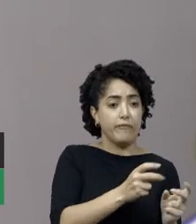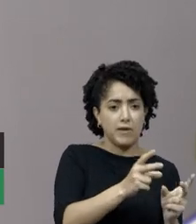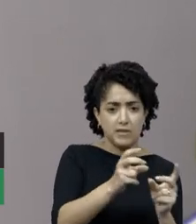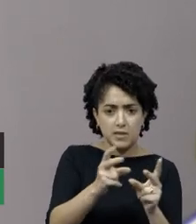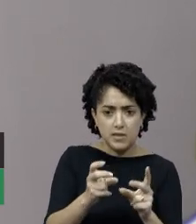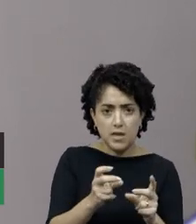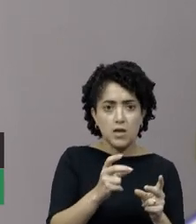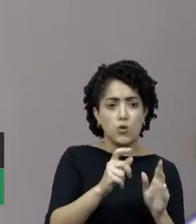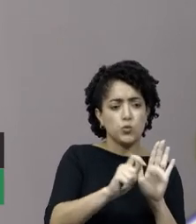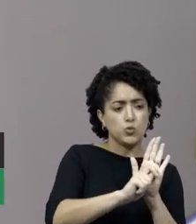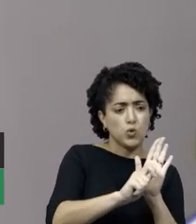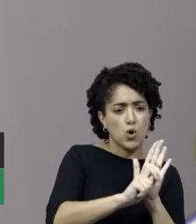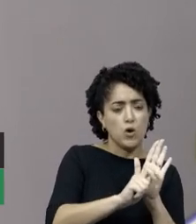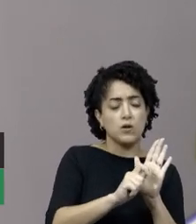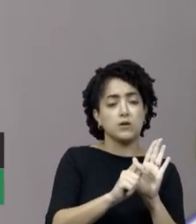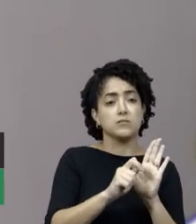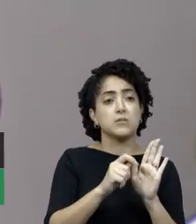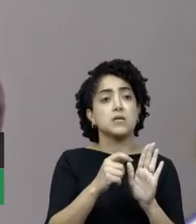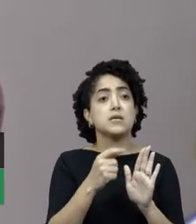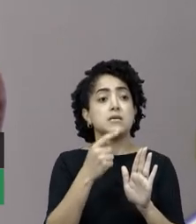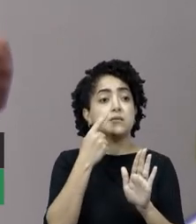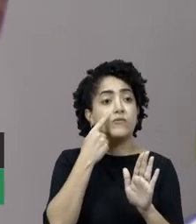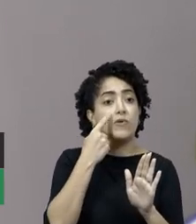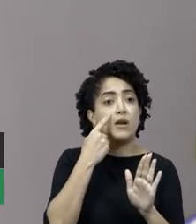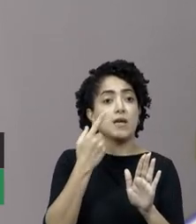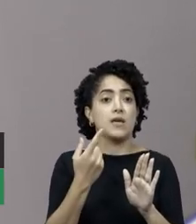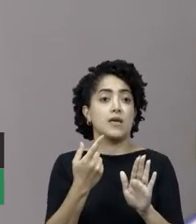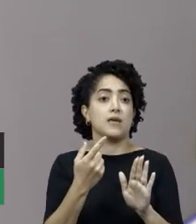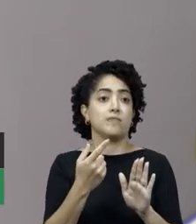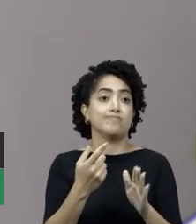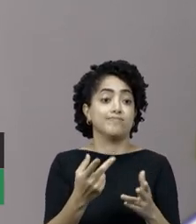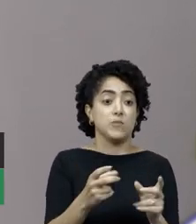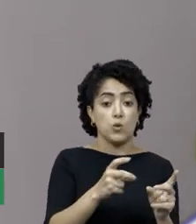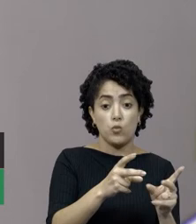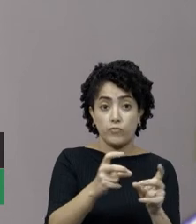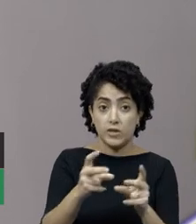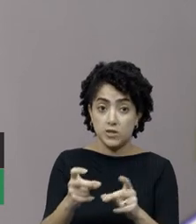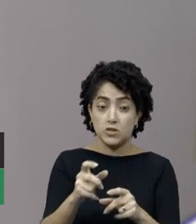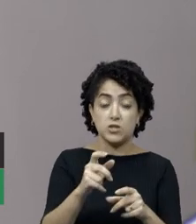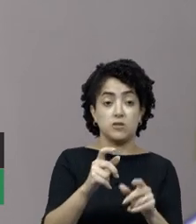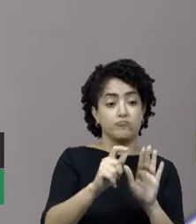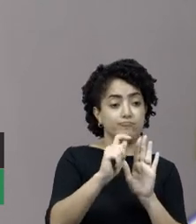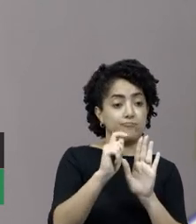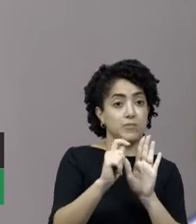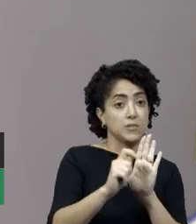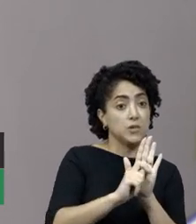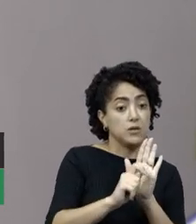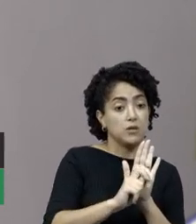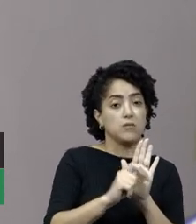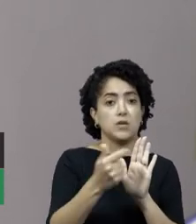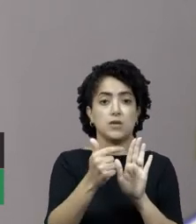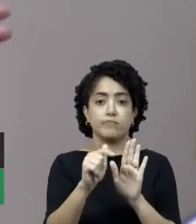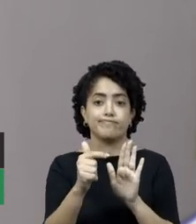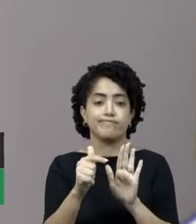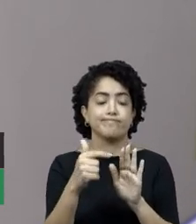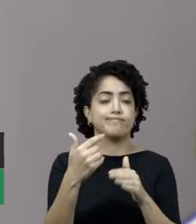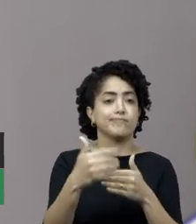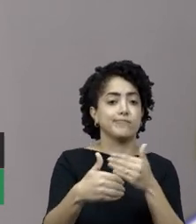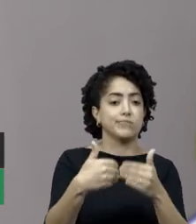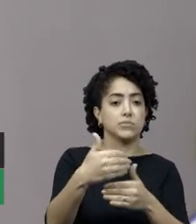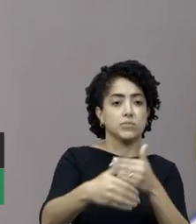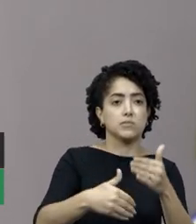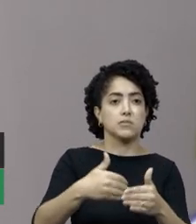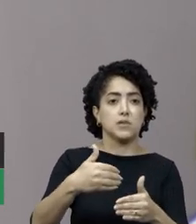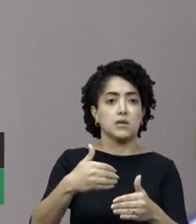Então, se a gente for lá na ponta, não deveria ter o consumidor de droga, porque daí não teria dinheiro, daí quebraria a